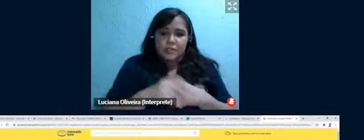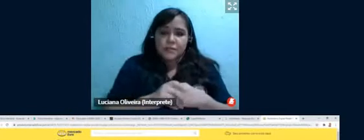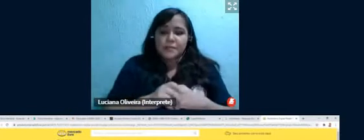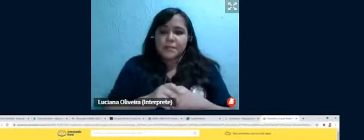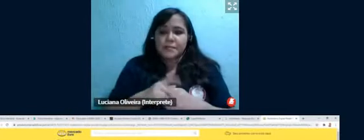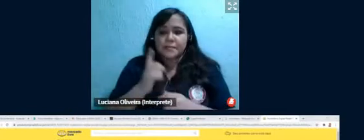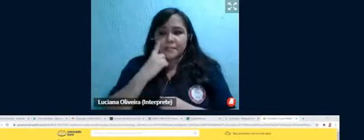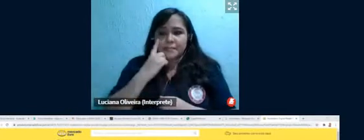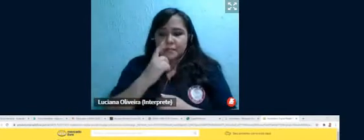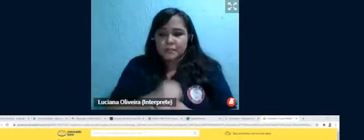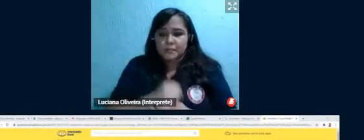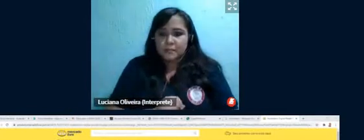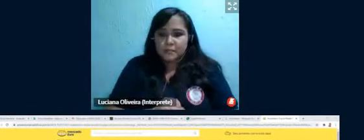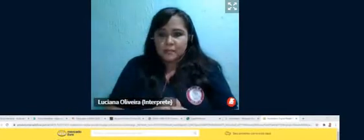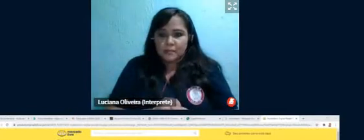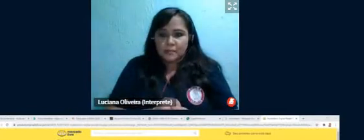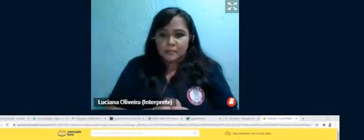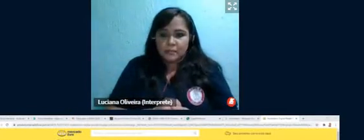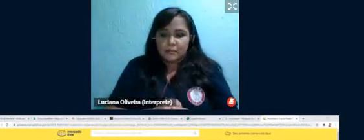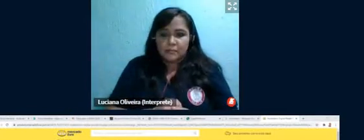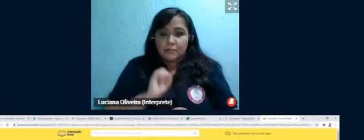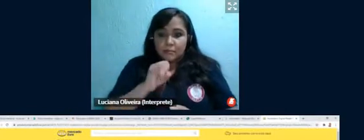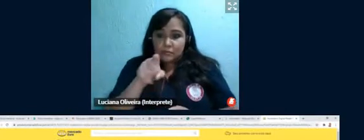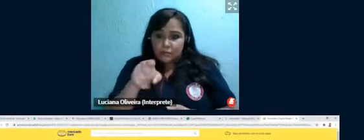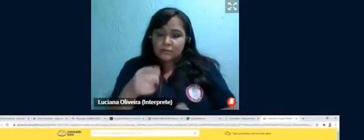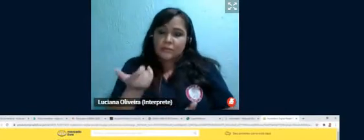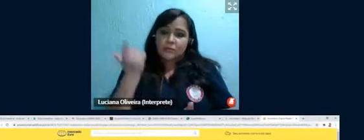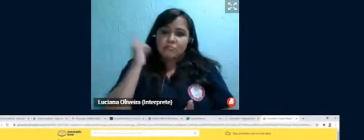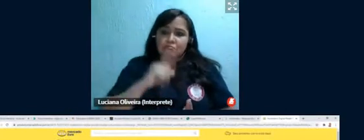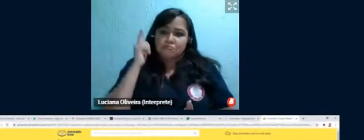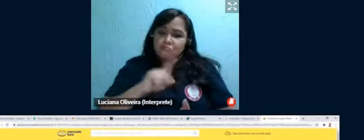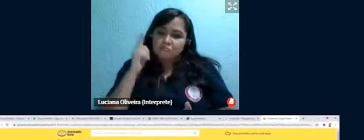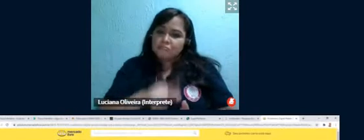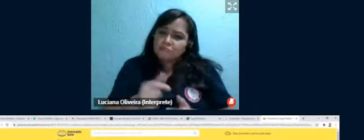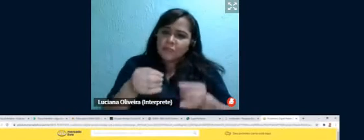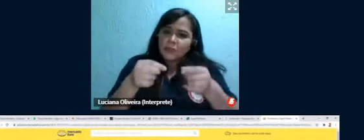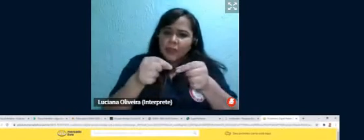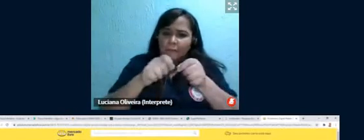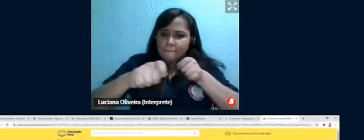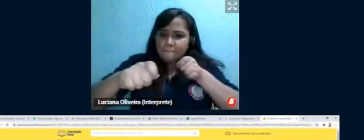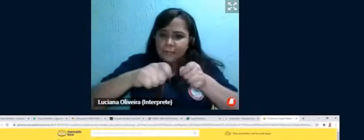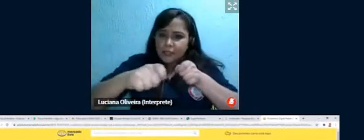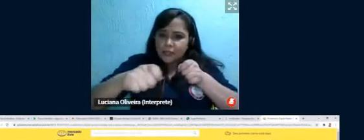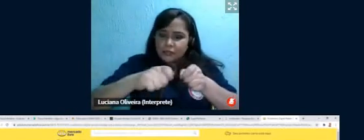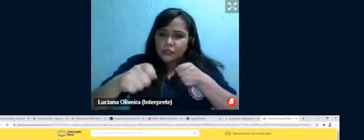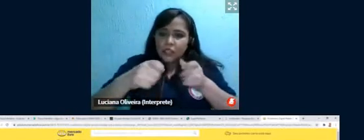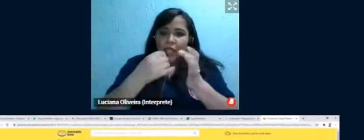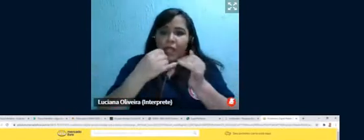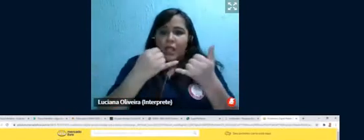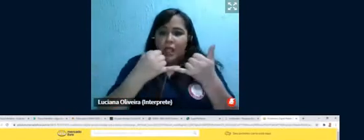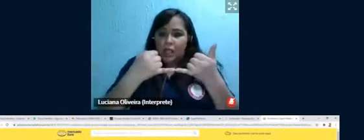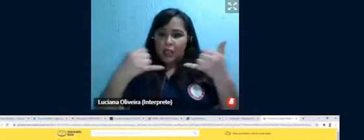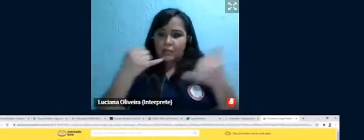apagar Se você quiser medir qual é a corrente elétrica, você vai ter que ajustar para